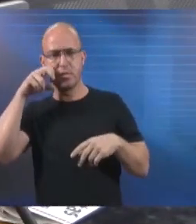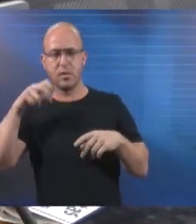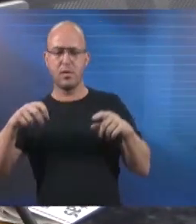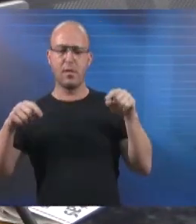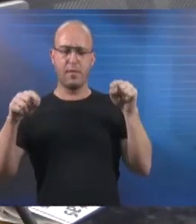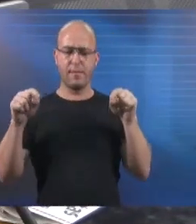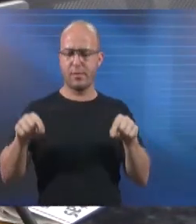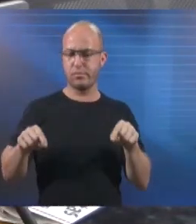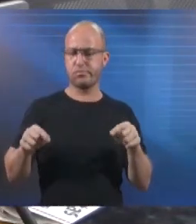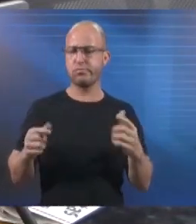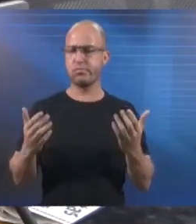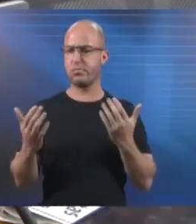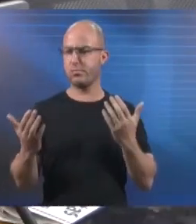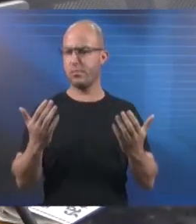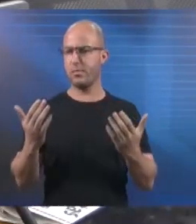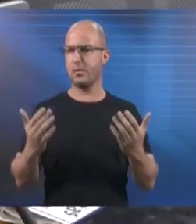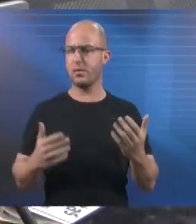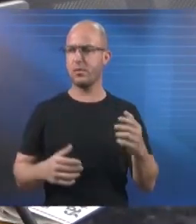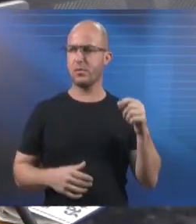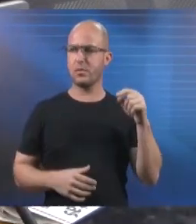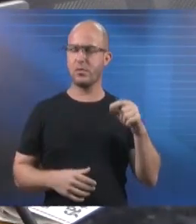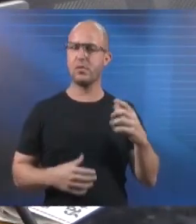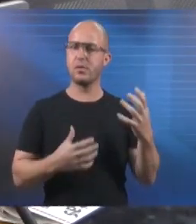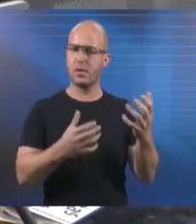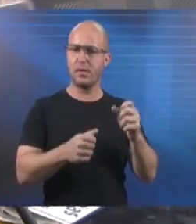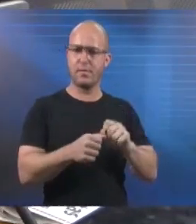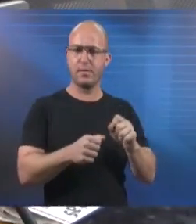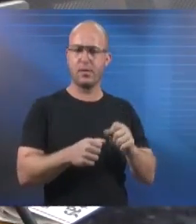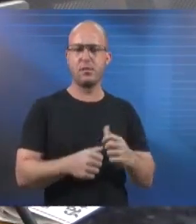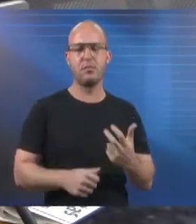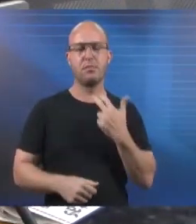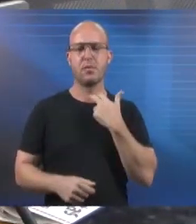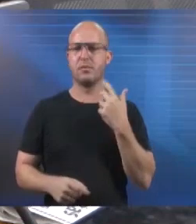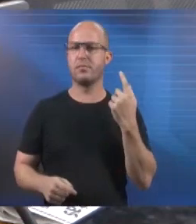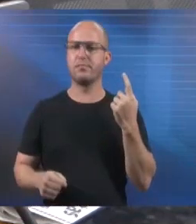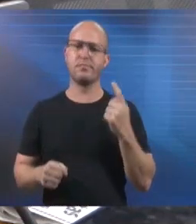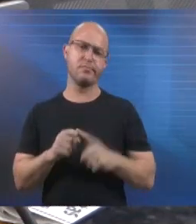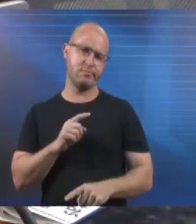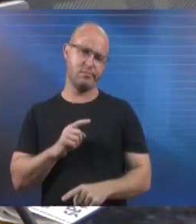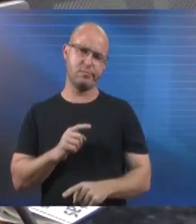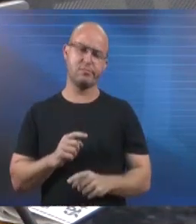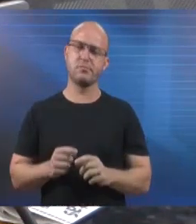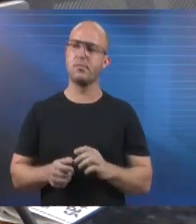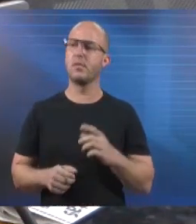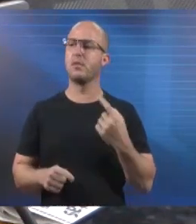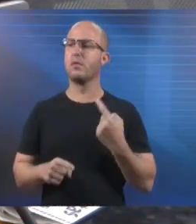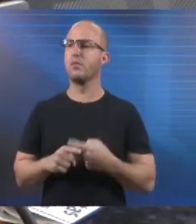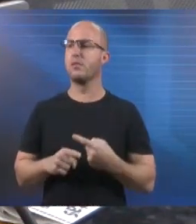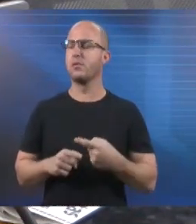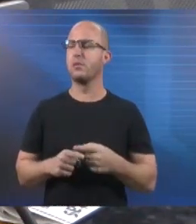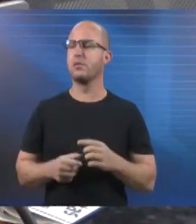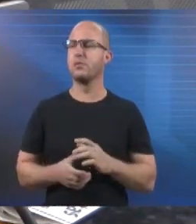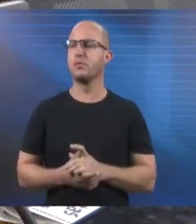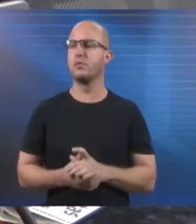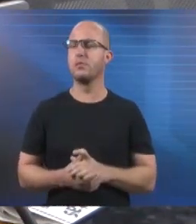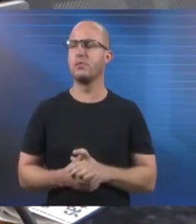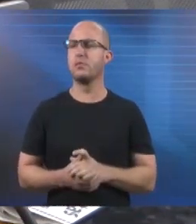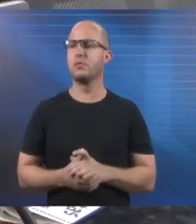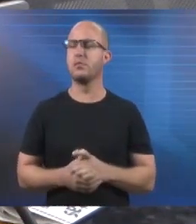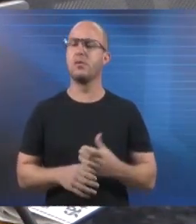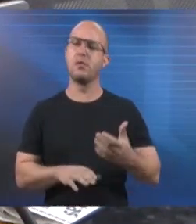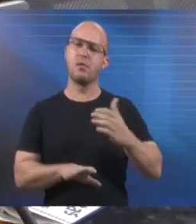procedimento dos prefeitos Natal quando se quer fazer alguma coisa não pode fazer por o